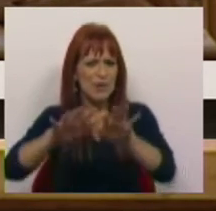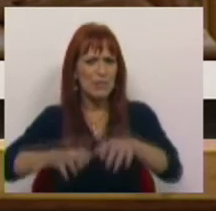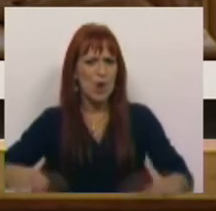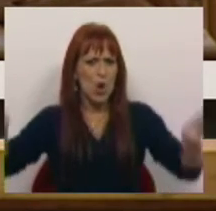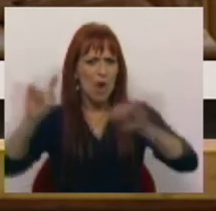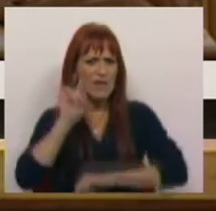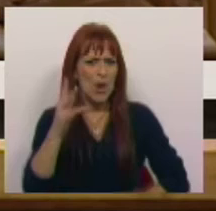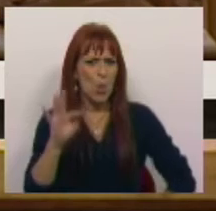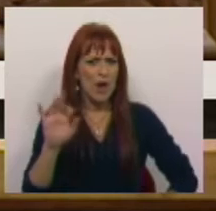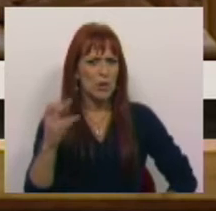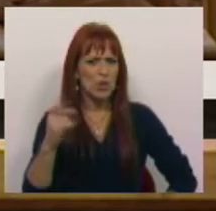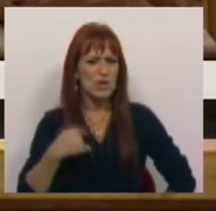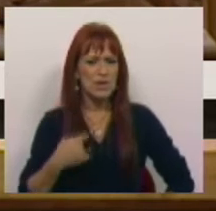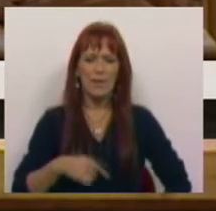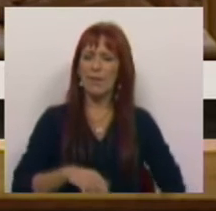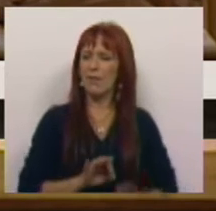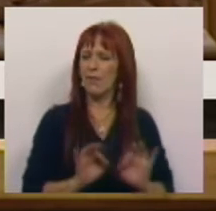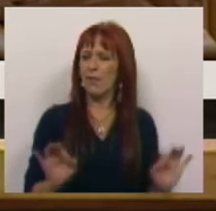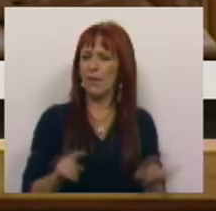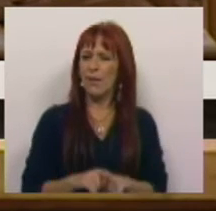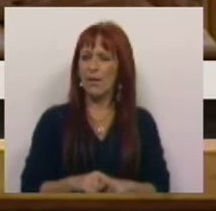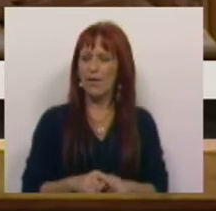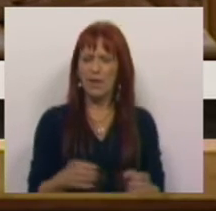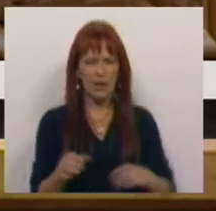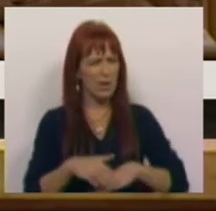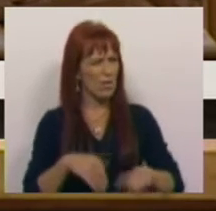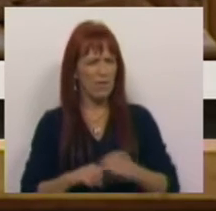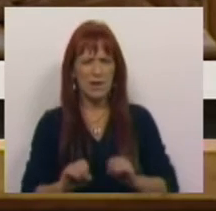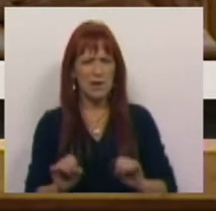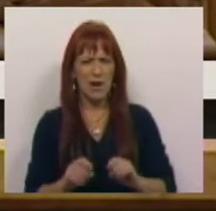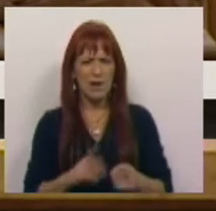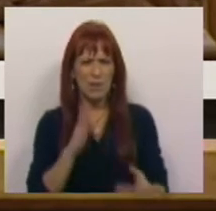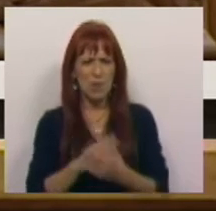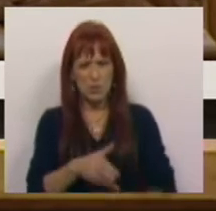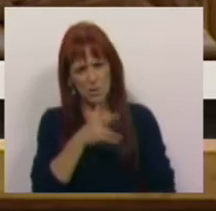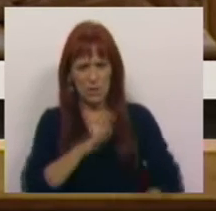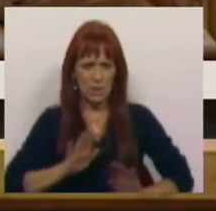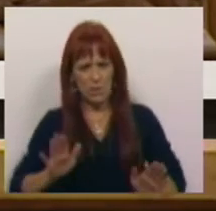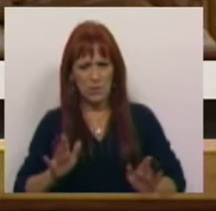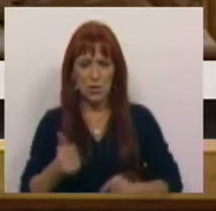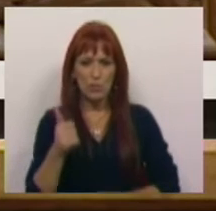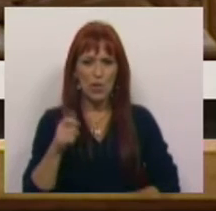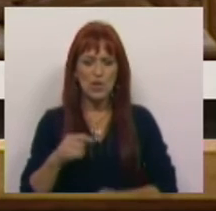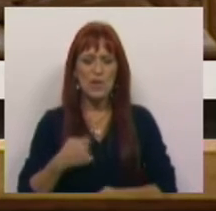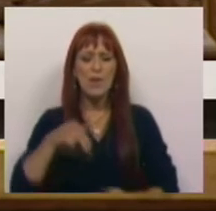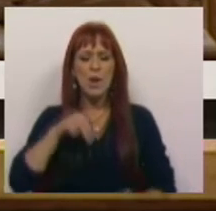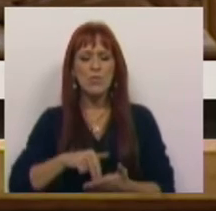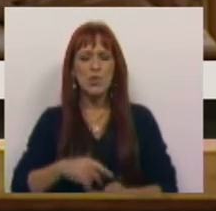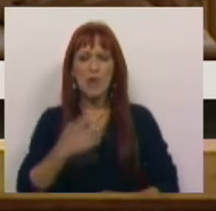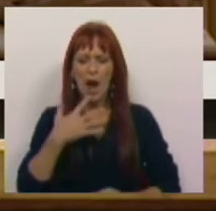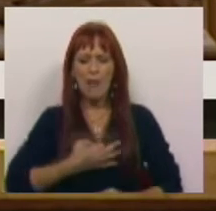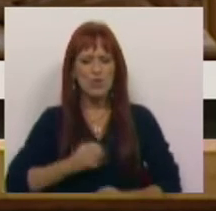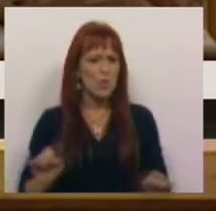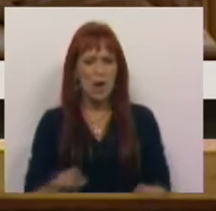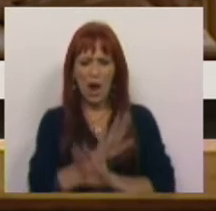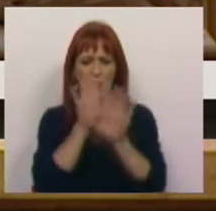outubro. Requintes de iniquidade num processo obsceno. O Bloco de Esquerda tem uma posição